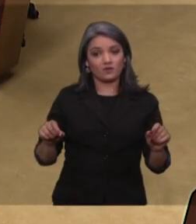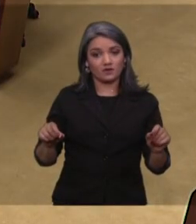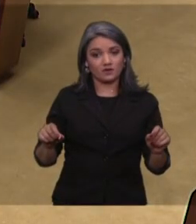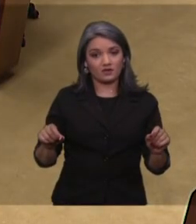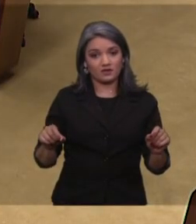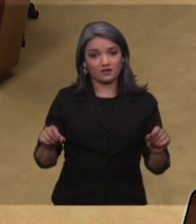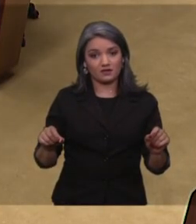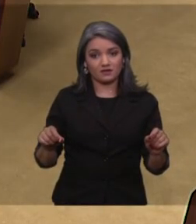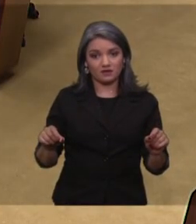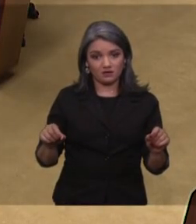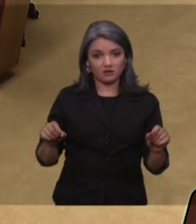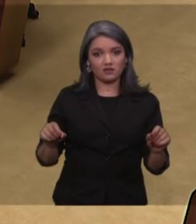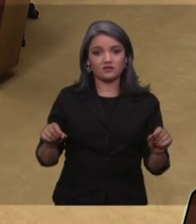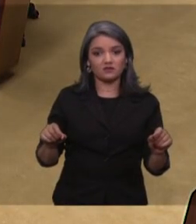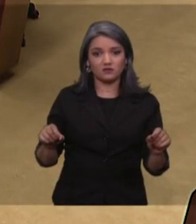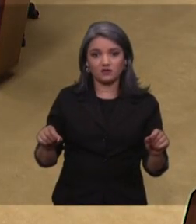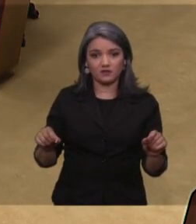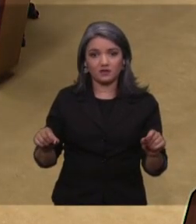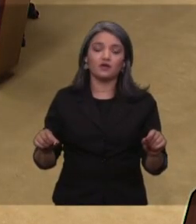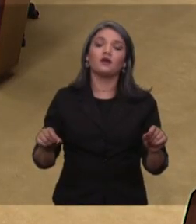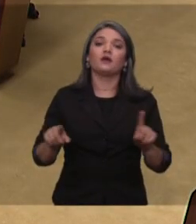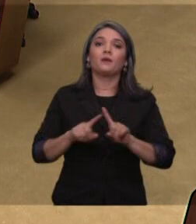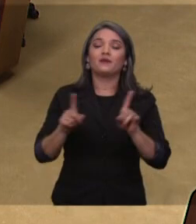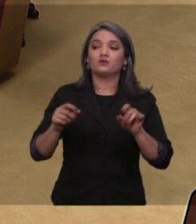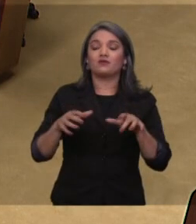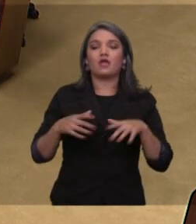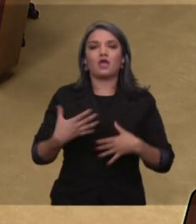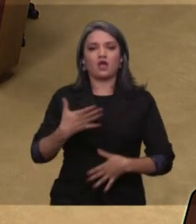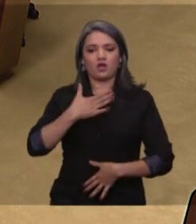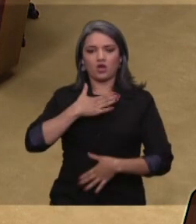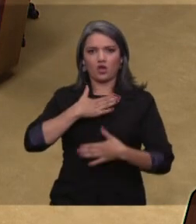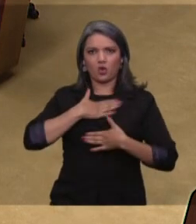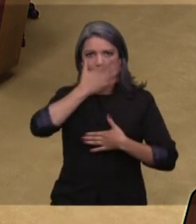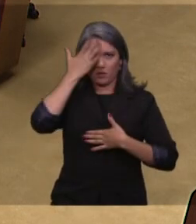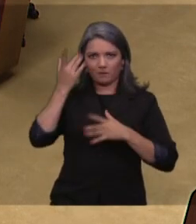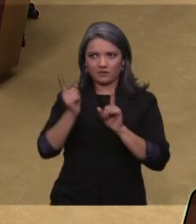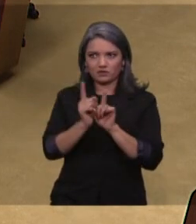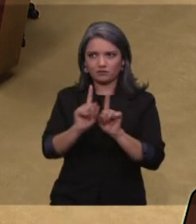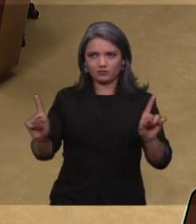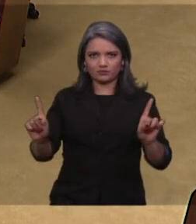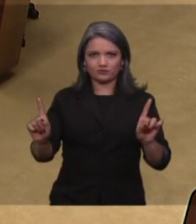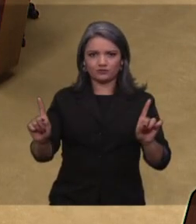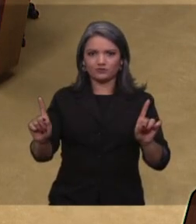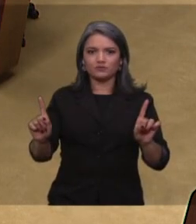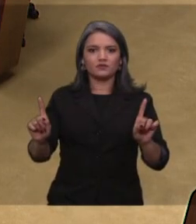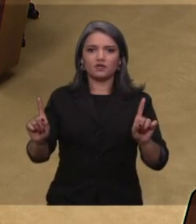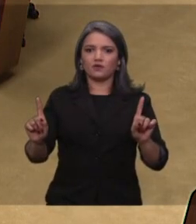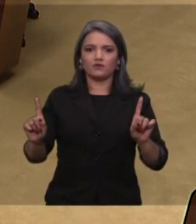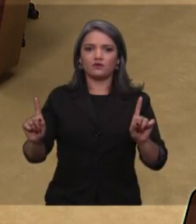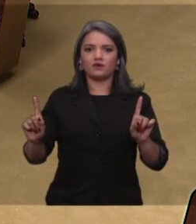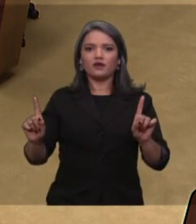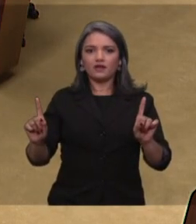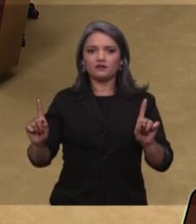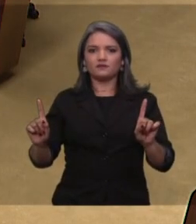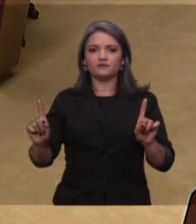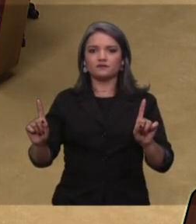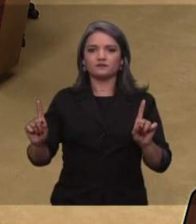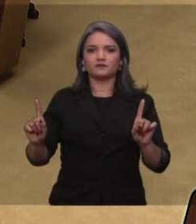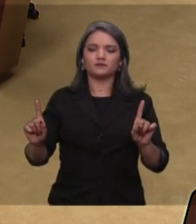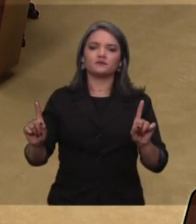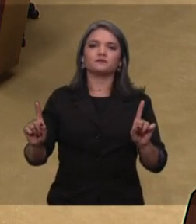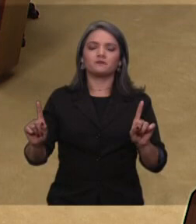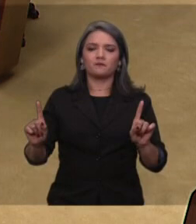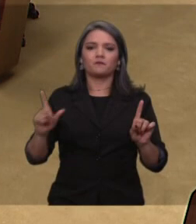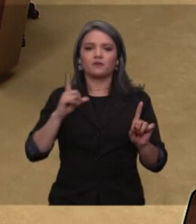de sinonímia. É que a separação de corpos tem um feitio, o ministro Dias Toffoli lembrava disso, tem